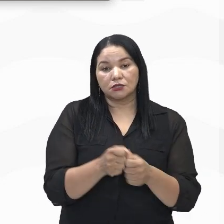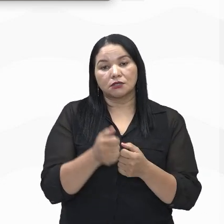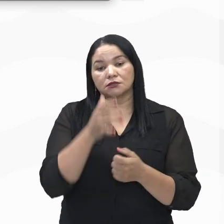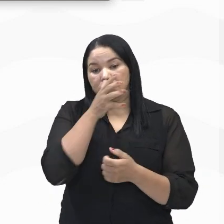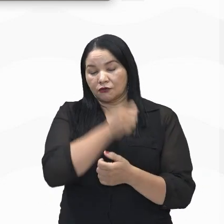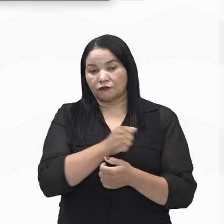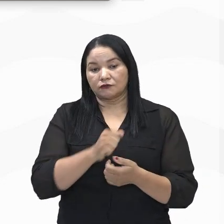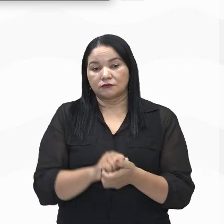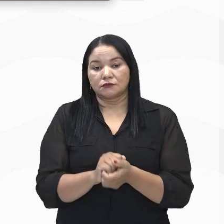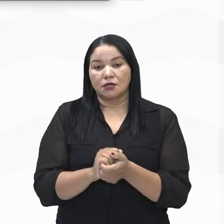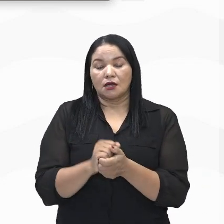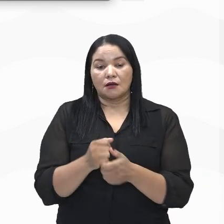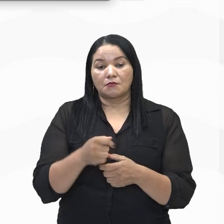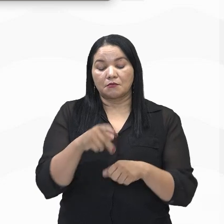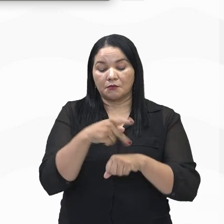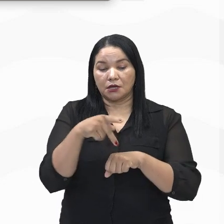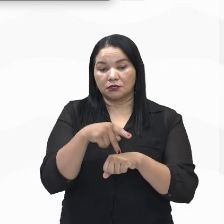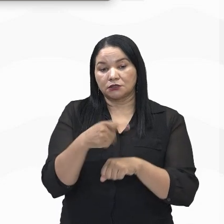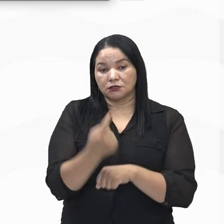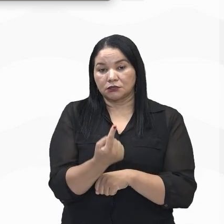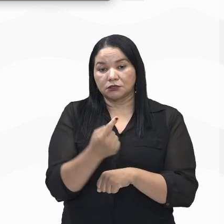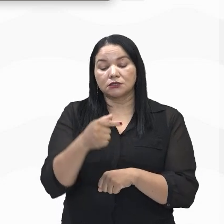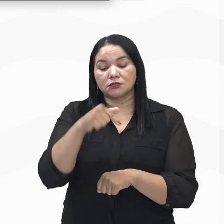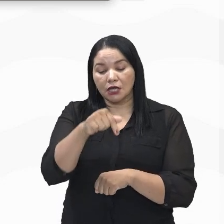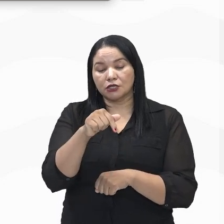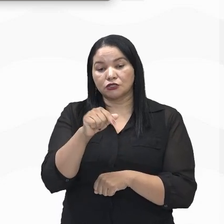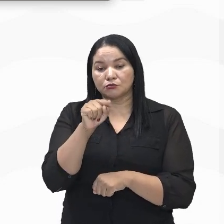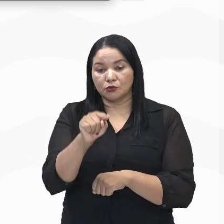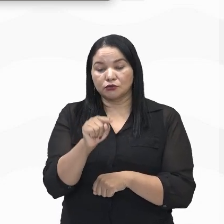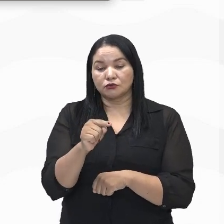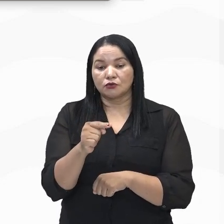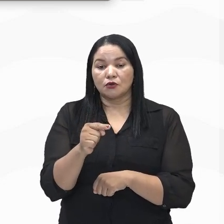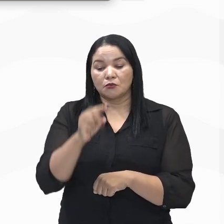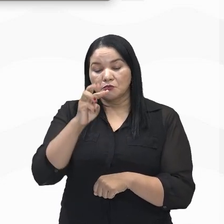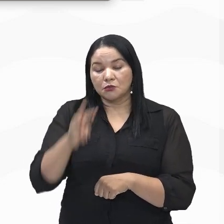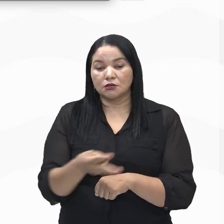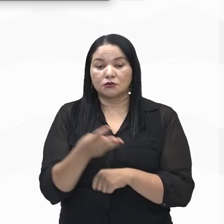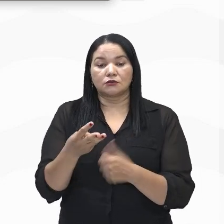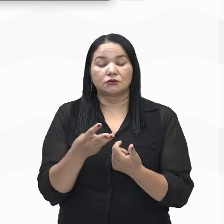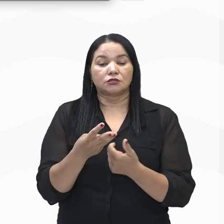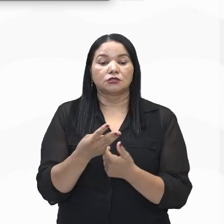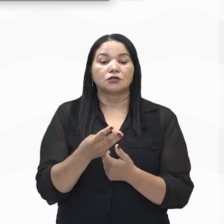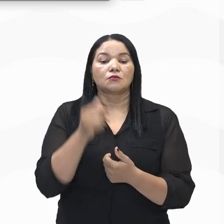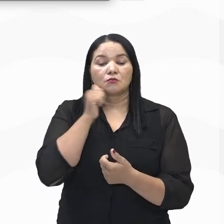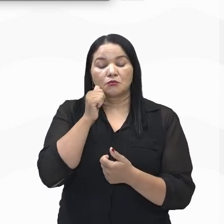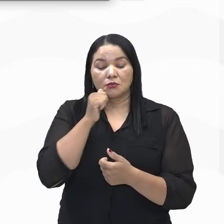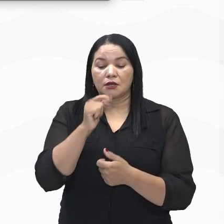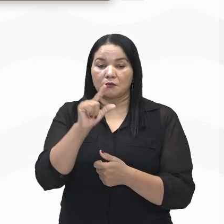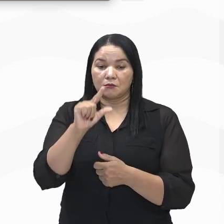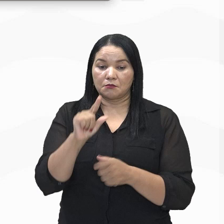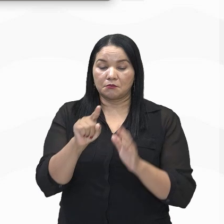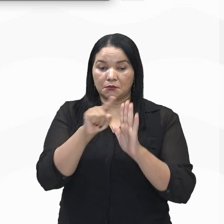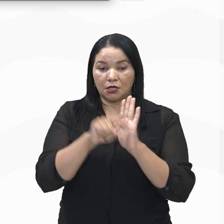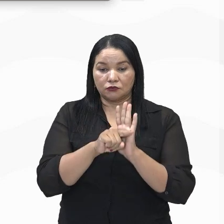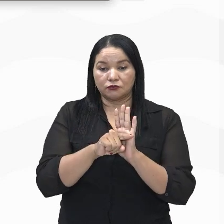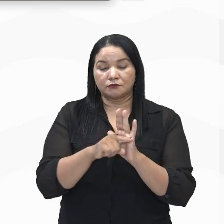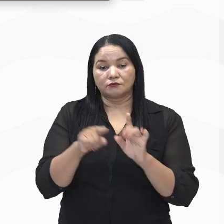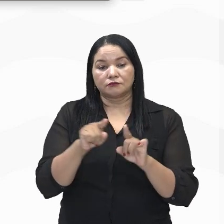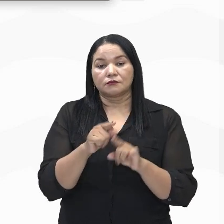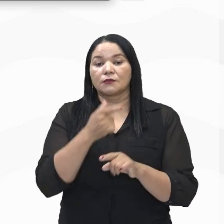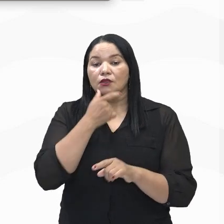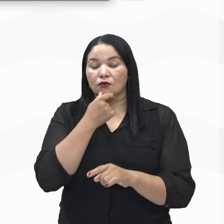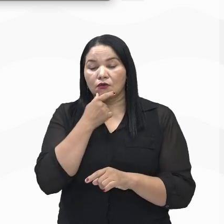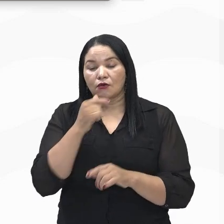com 7,1 milhões de meninas a menos que os meninos. Então é muito importante